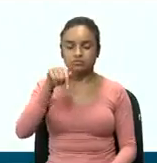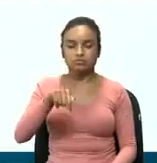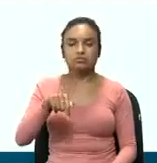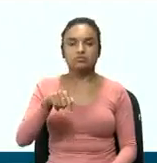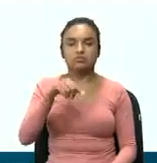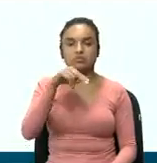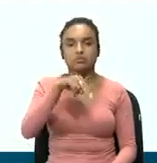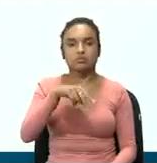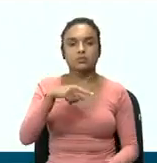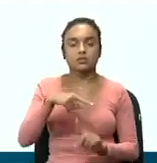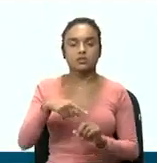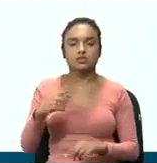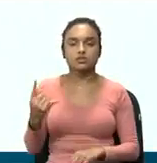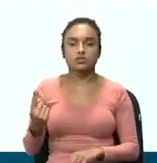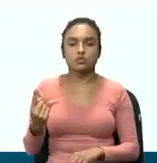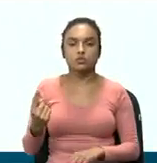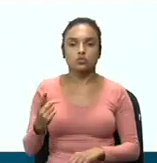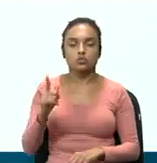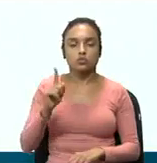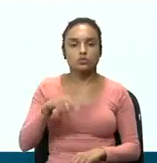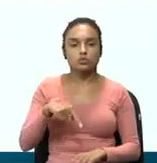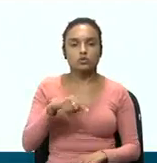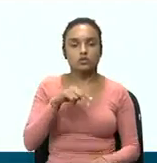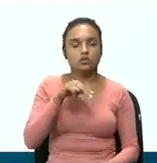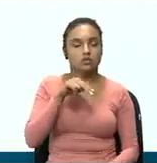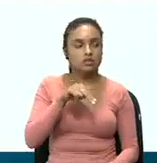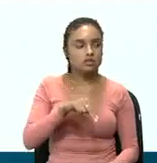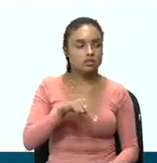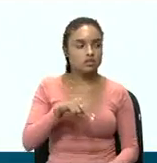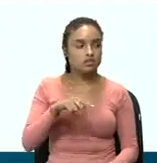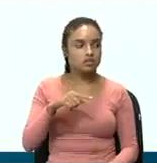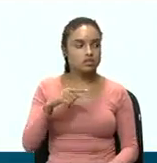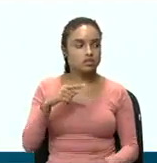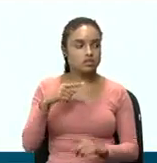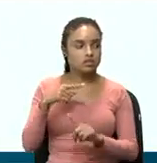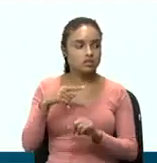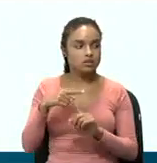caracterizando Bn, 1 sobre raiz de n, como